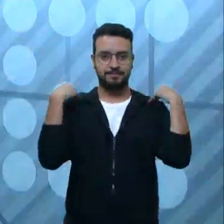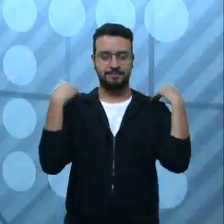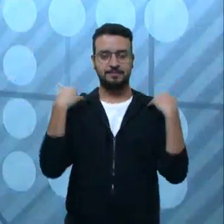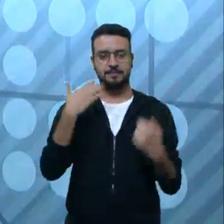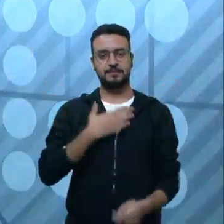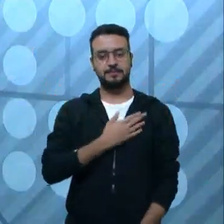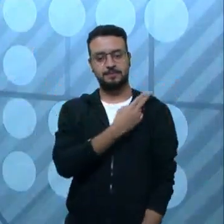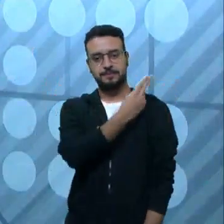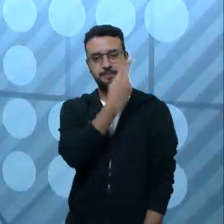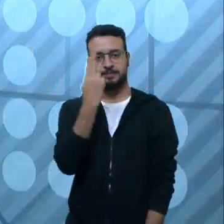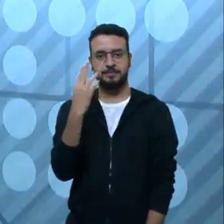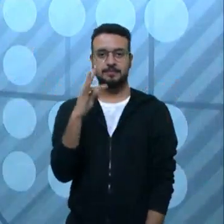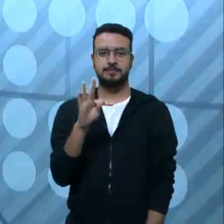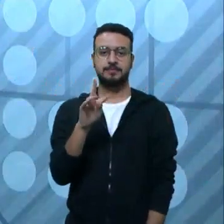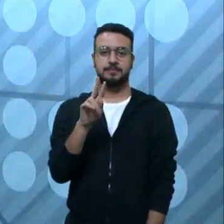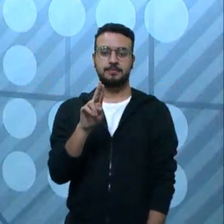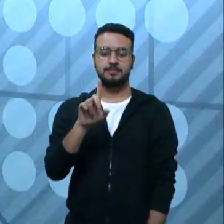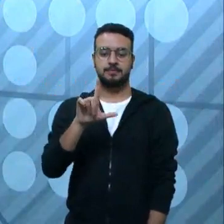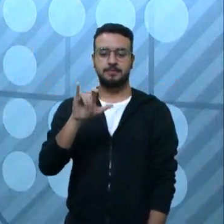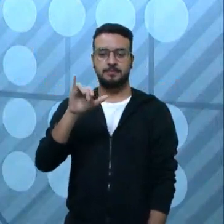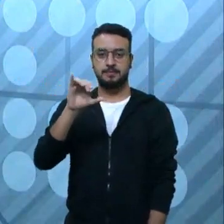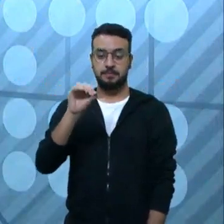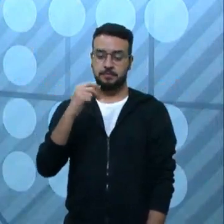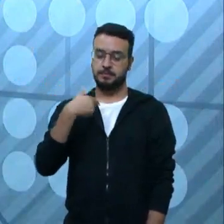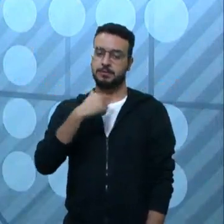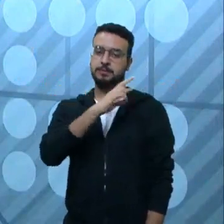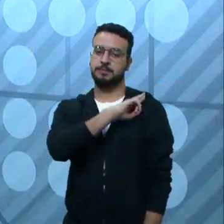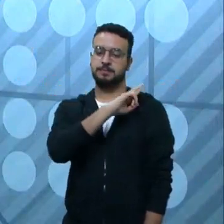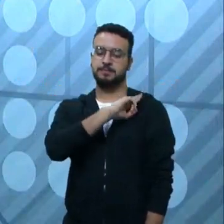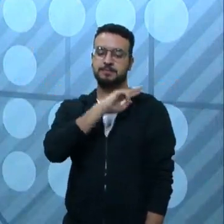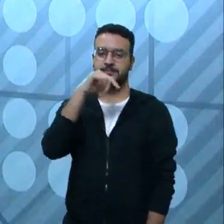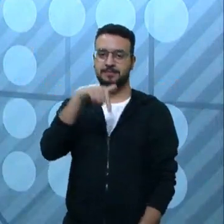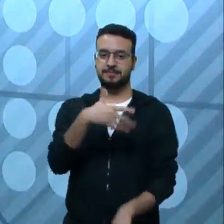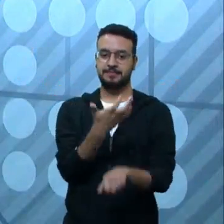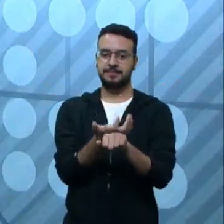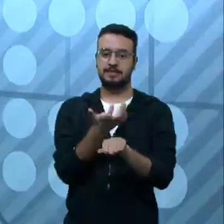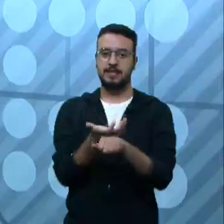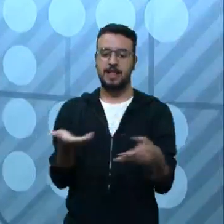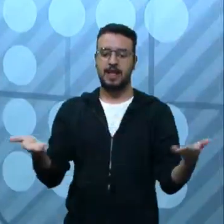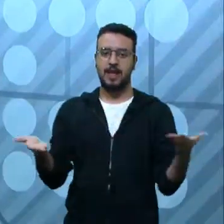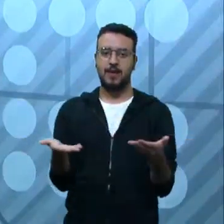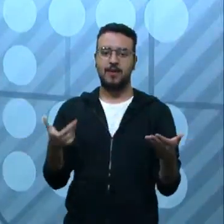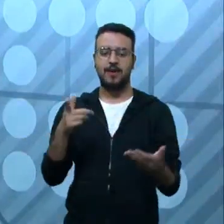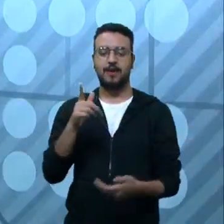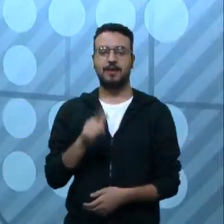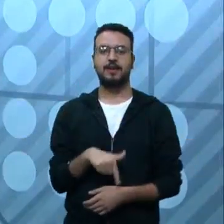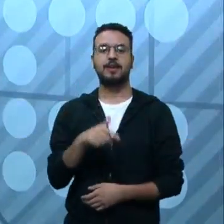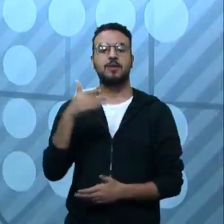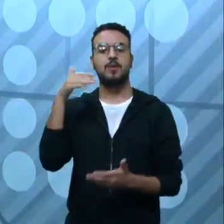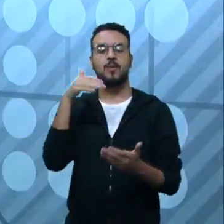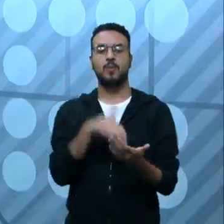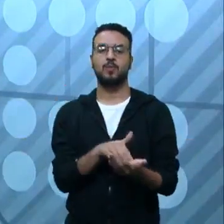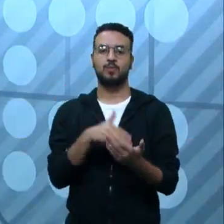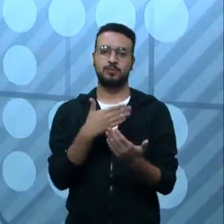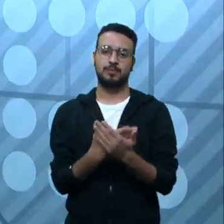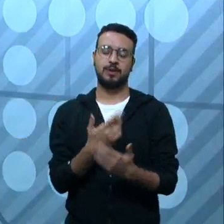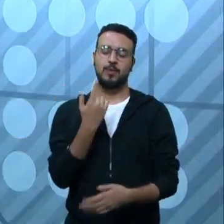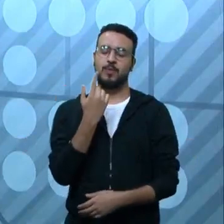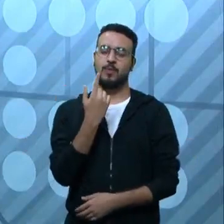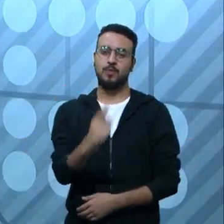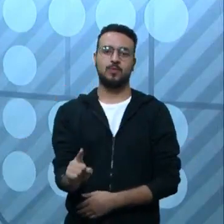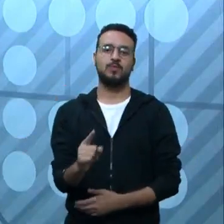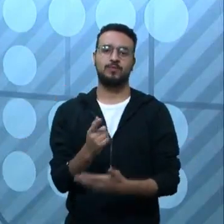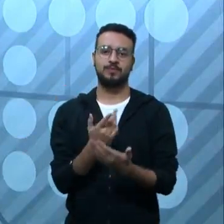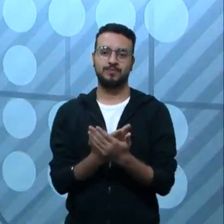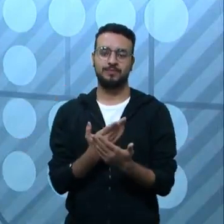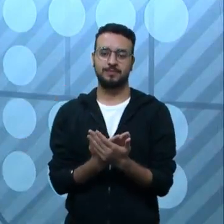Túlio Moura, eu sou responsável por essa disciplina e nós chegamos à nossa última teleaula. Bom, então desde o início